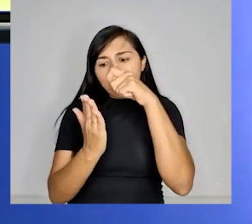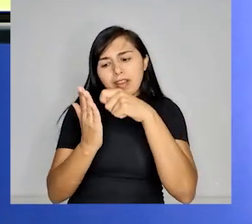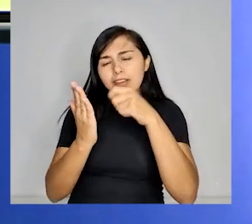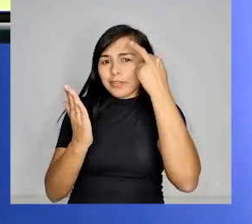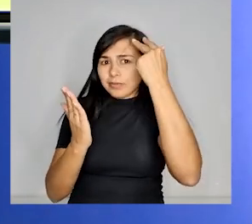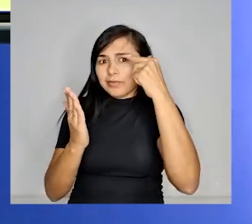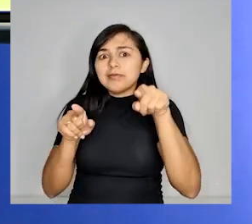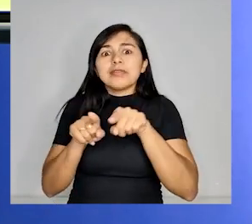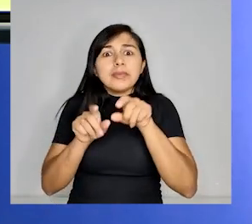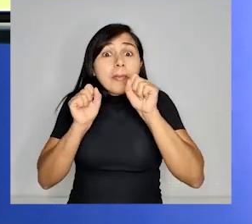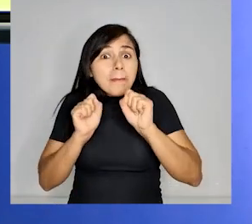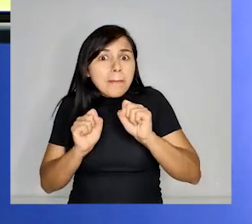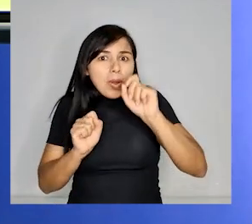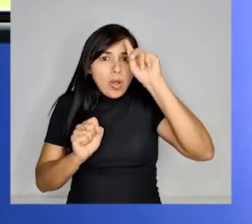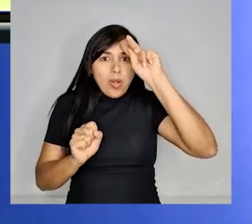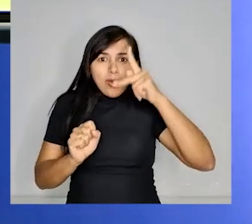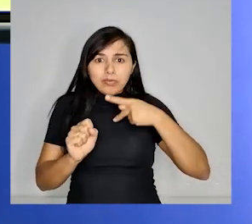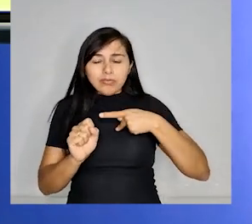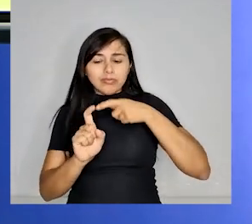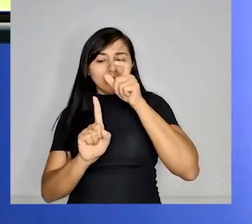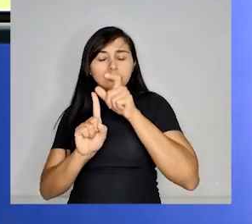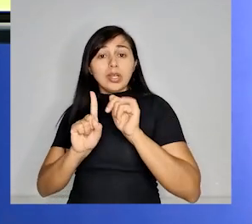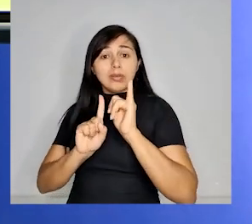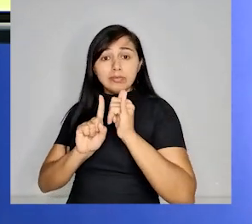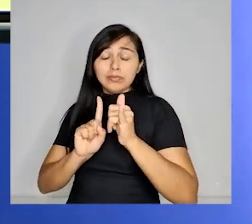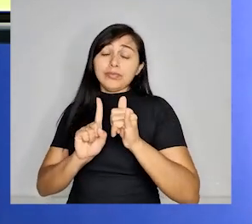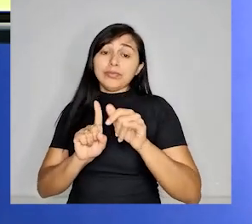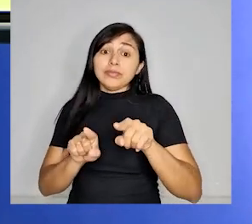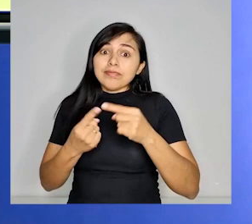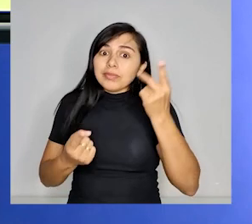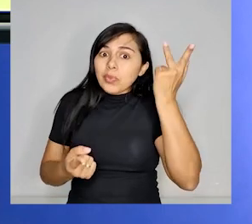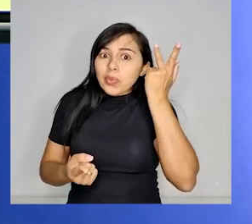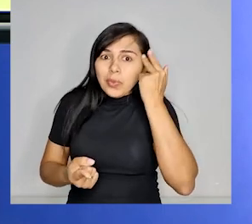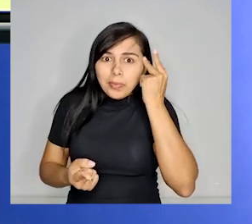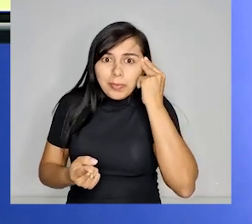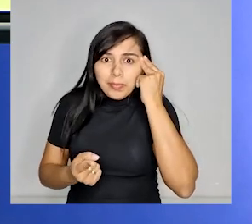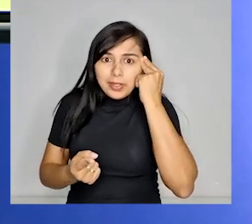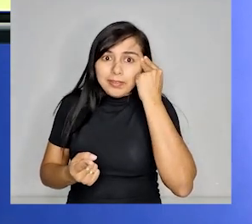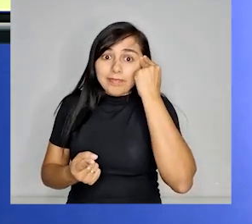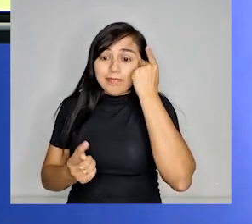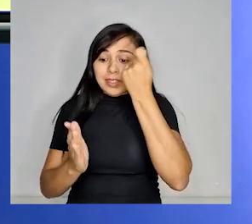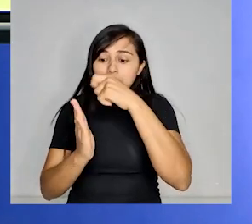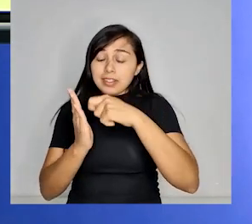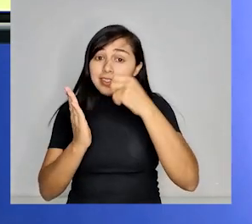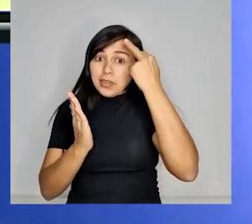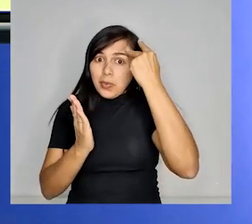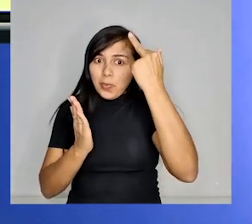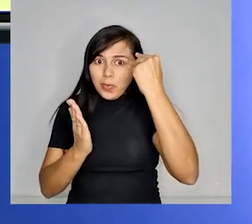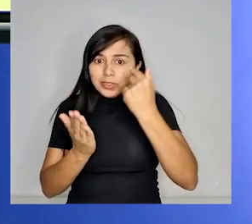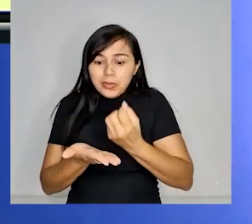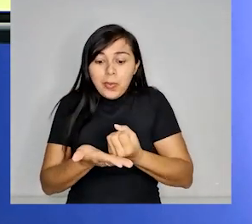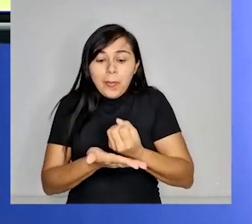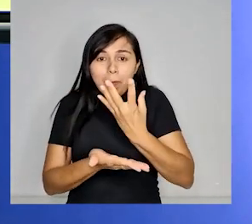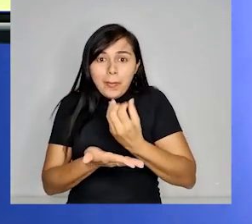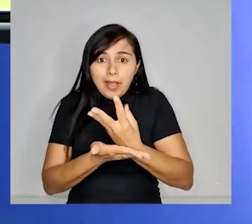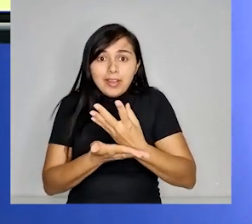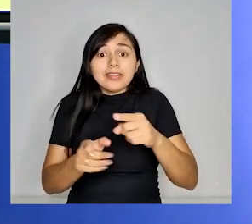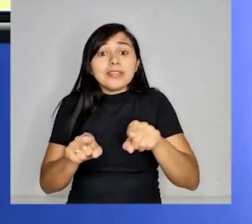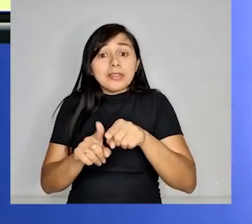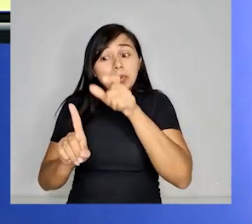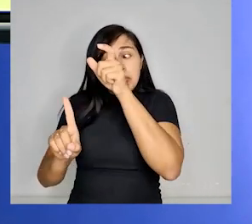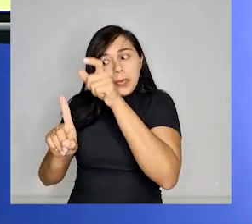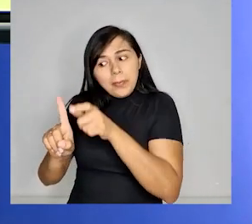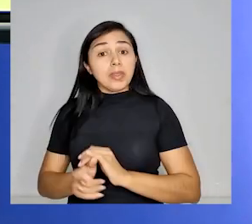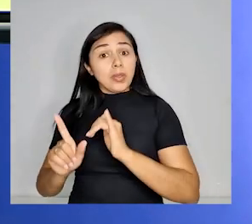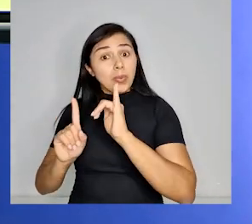maioria das vezes, o autor cria uma história fictícia com um narrador também fictício. Como consequência, geralmente o